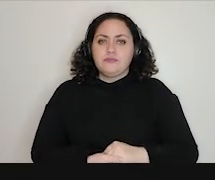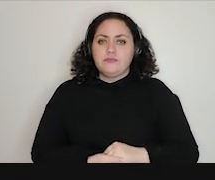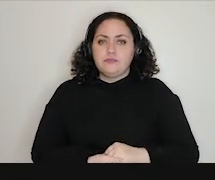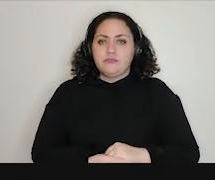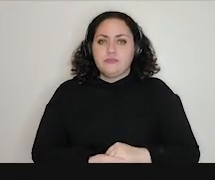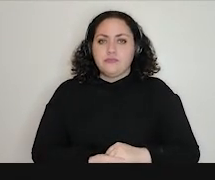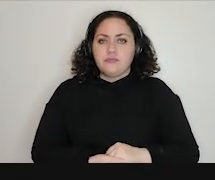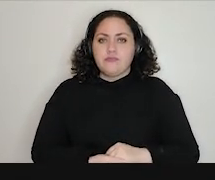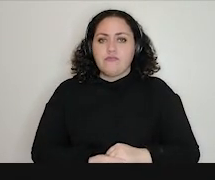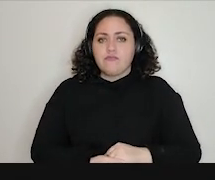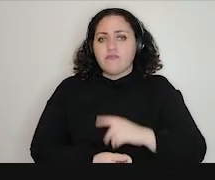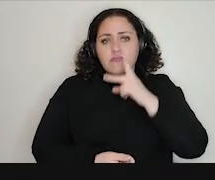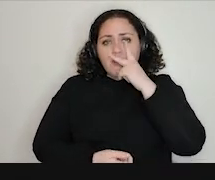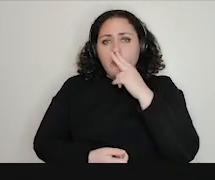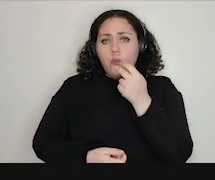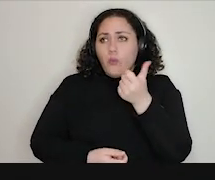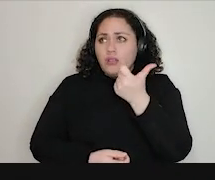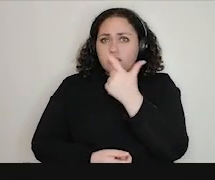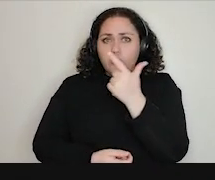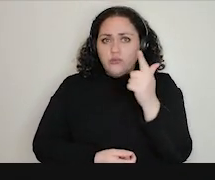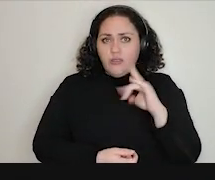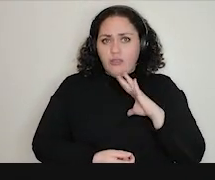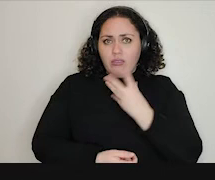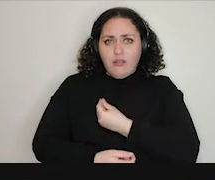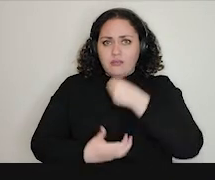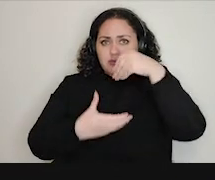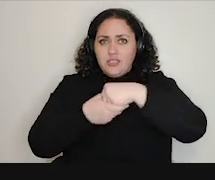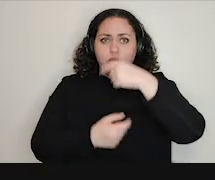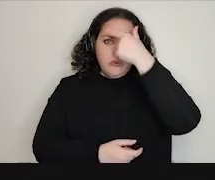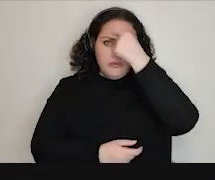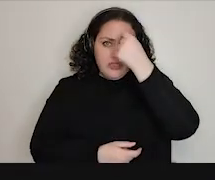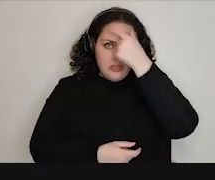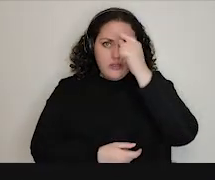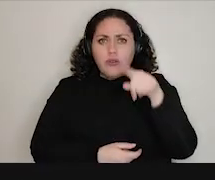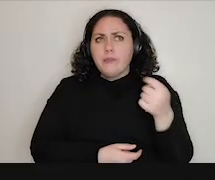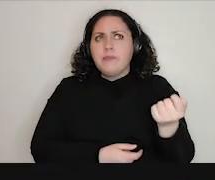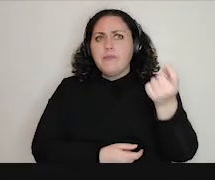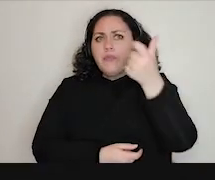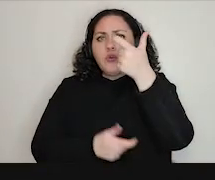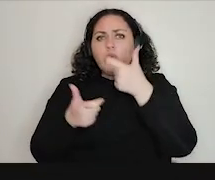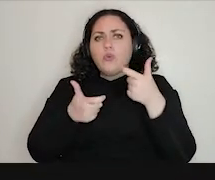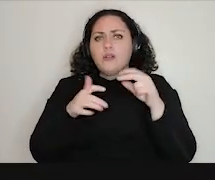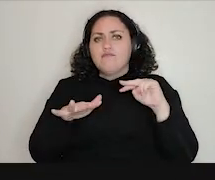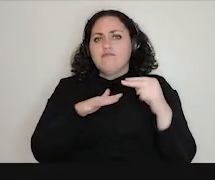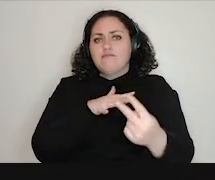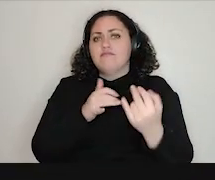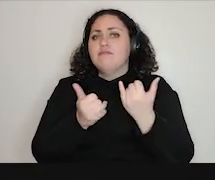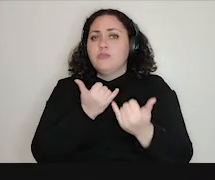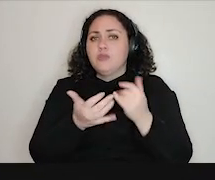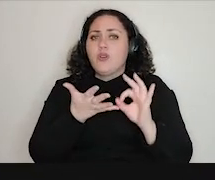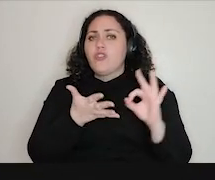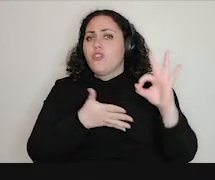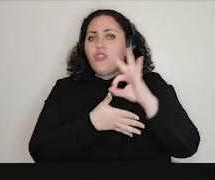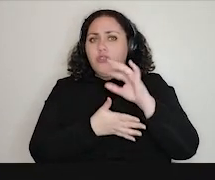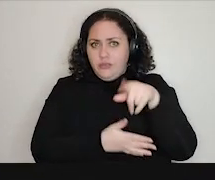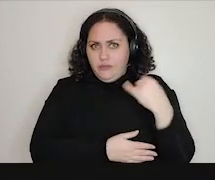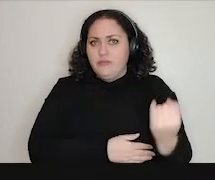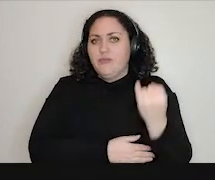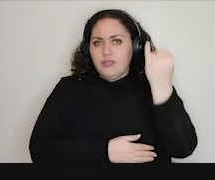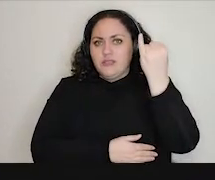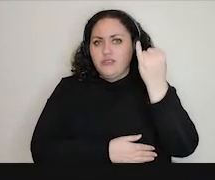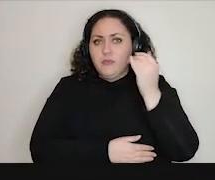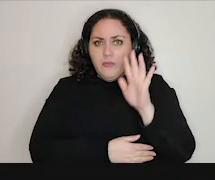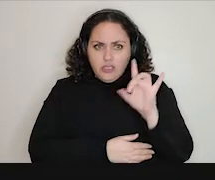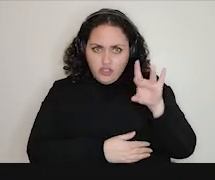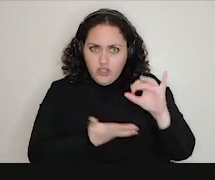E mesmo assim, quase não tendo pessoas trans na universidade, são poucos os lugares que têm ações afirmativas. Então, cotas é uma estratégia importante, mas